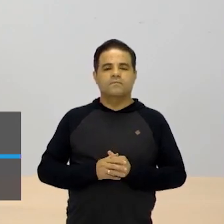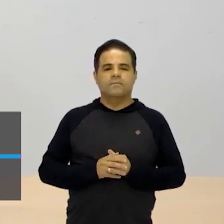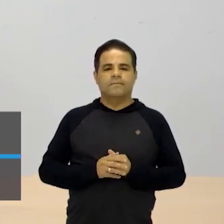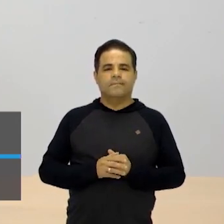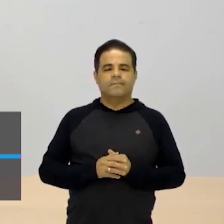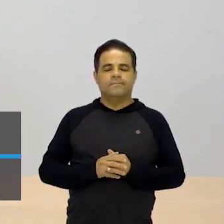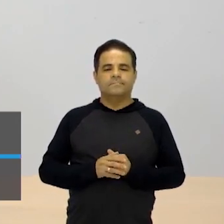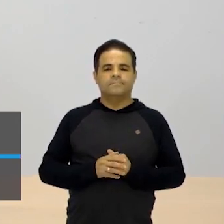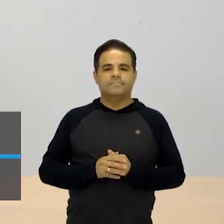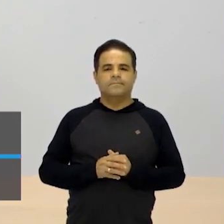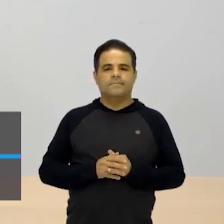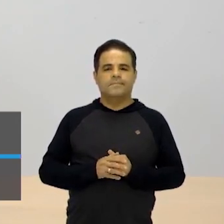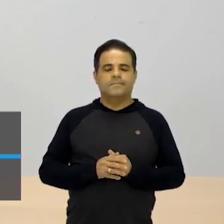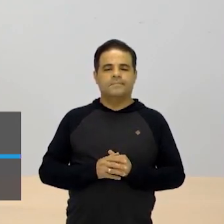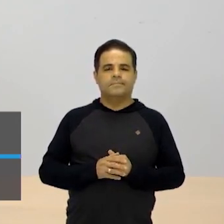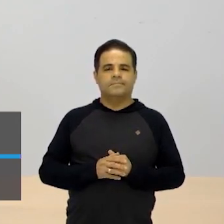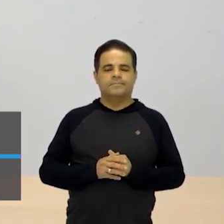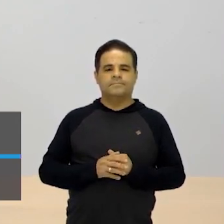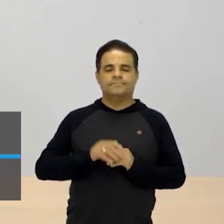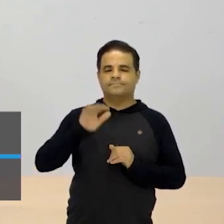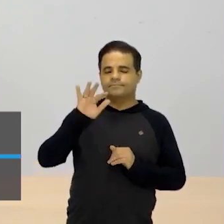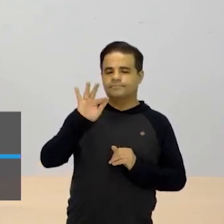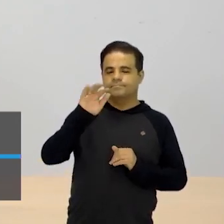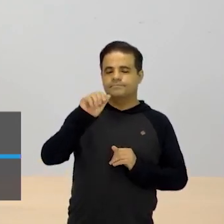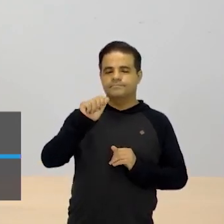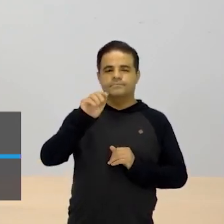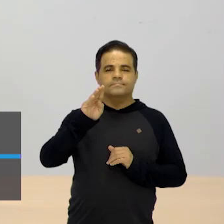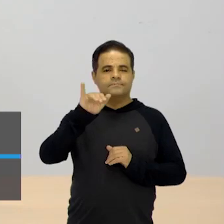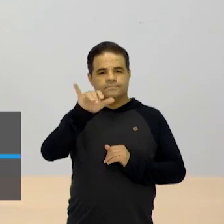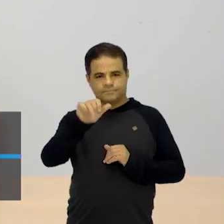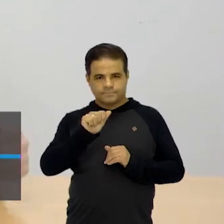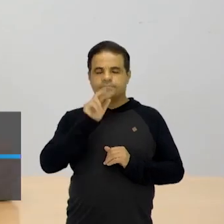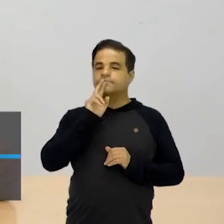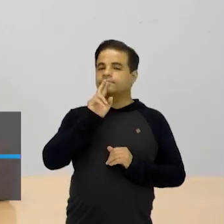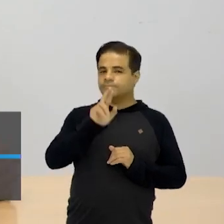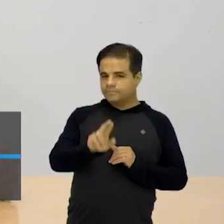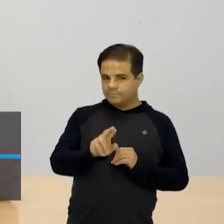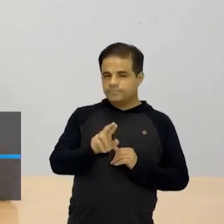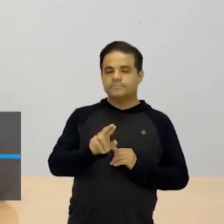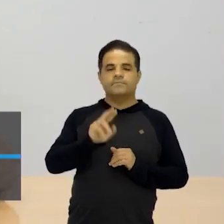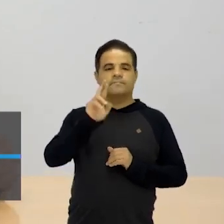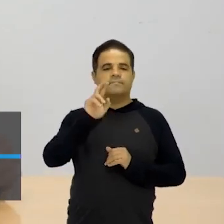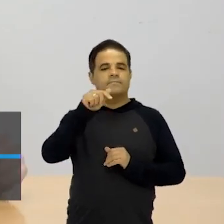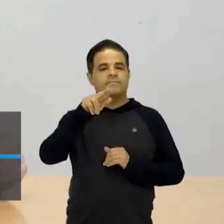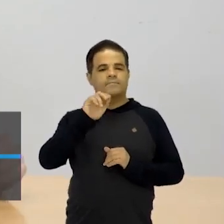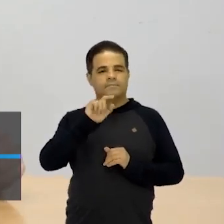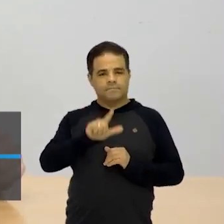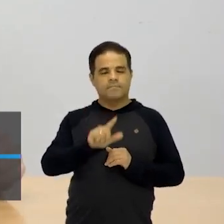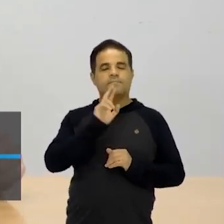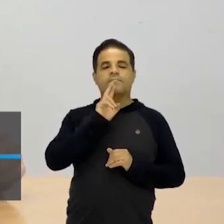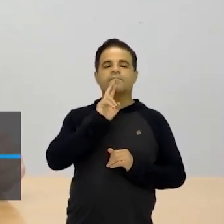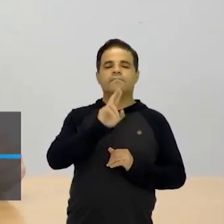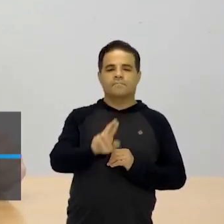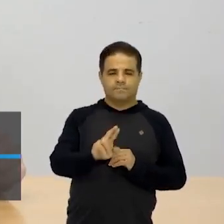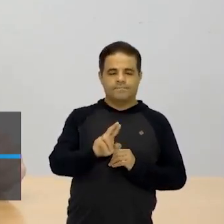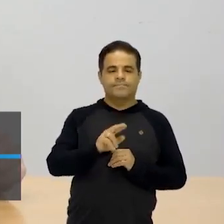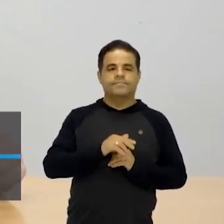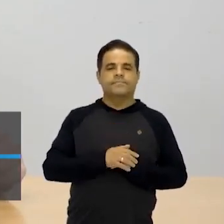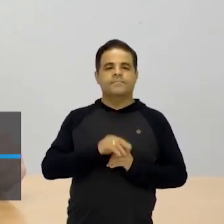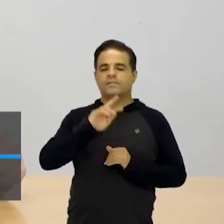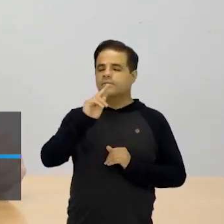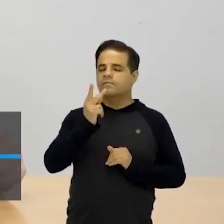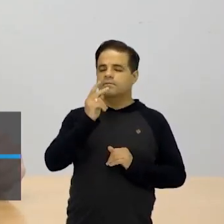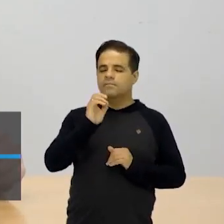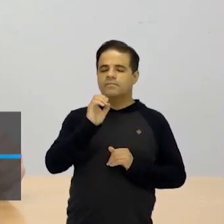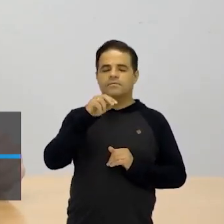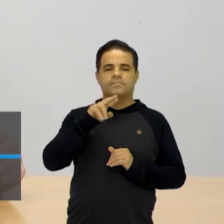Hatred, a Fábio respondeu Injustice, a Raquel respondeu Xenophobia e o